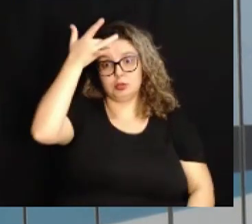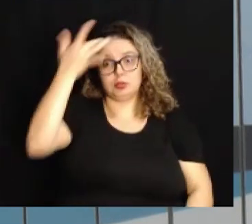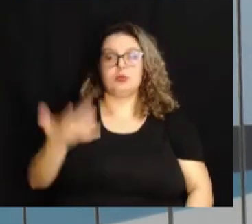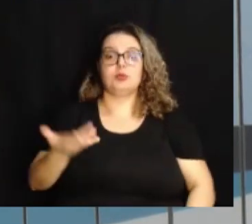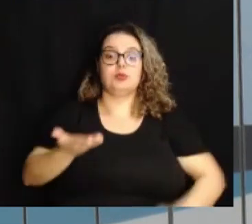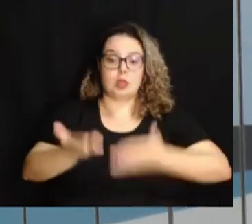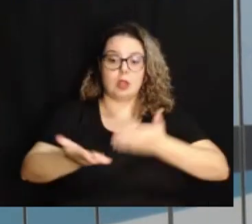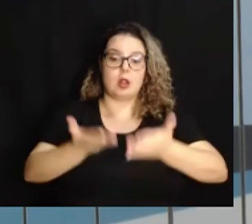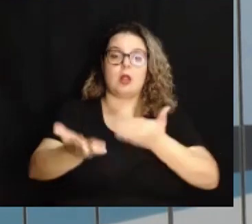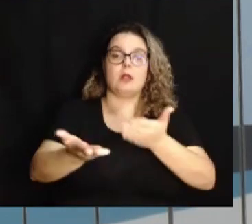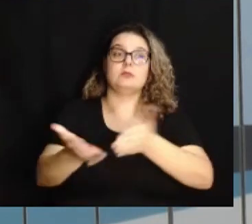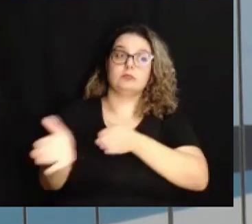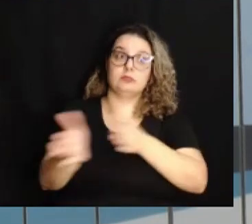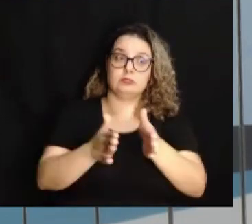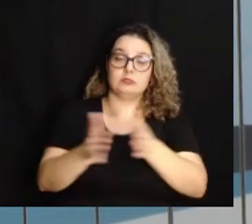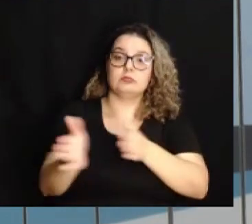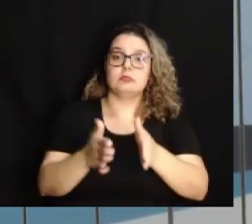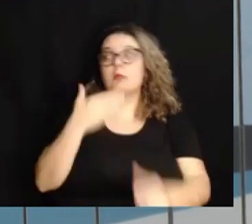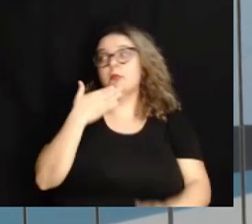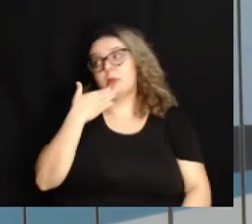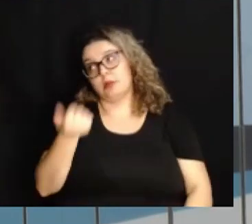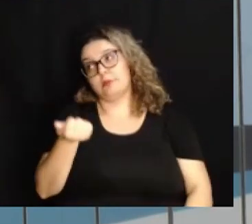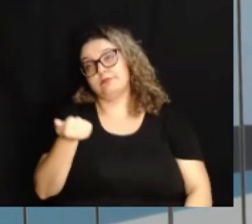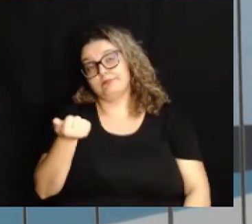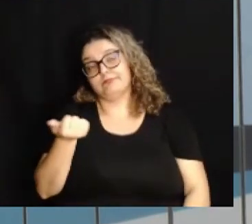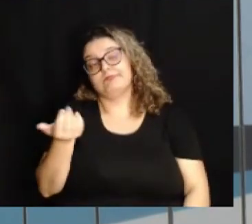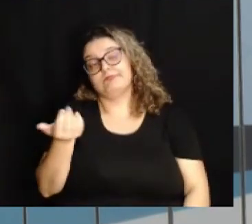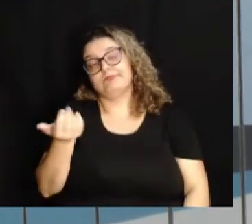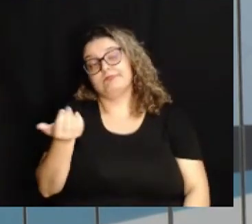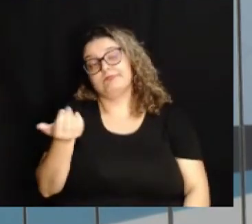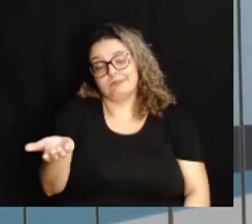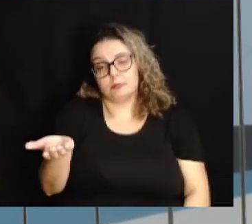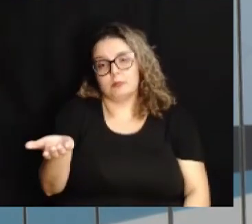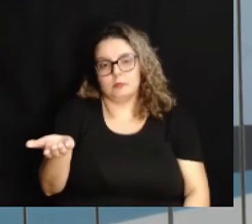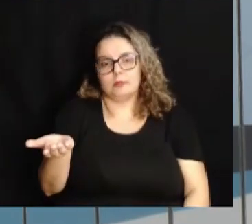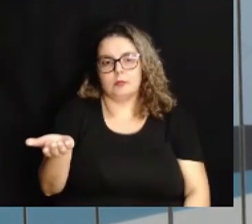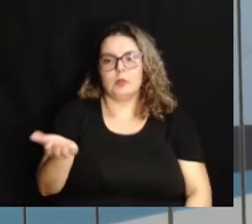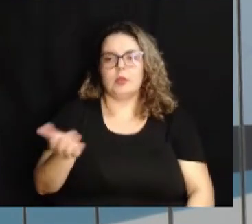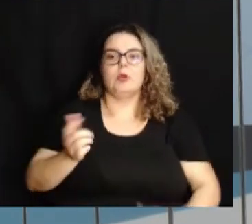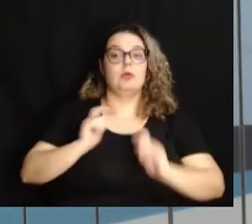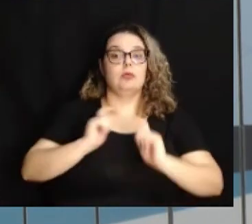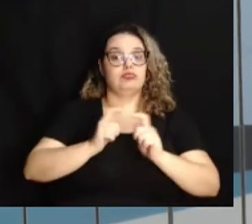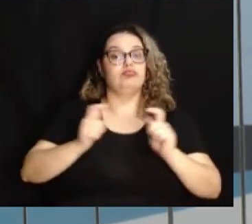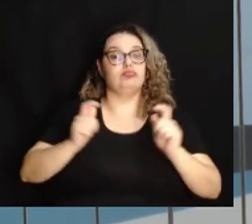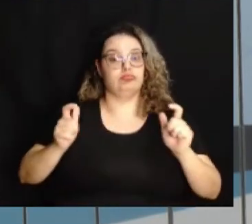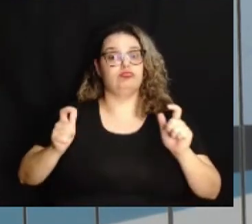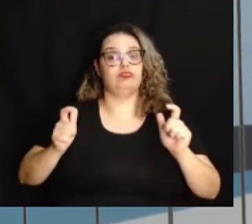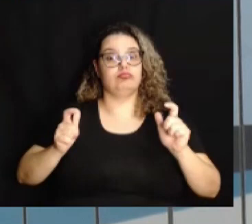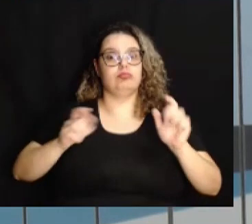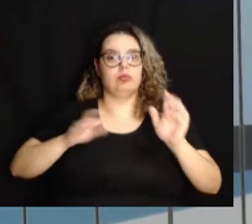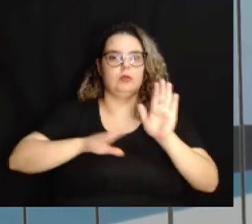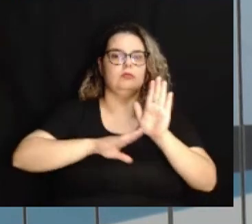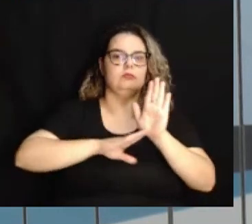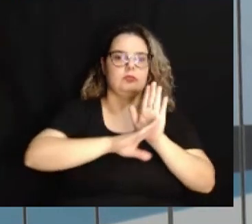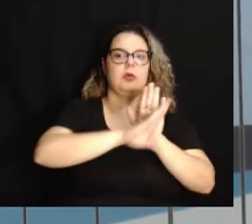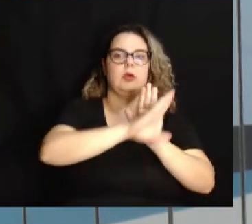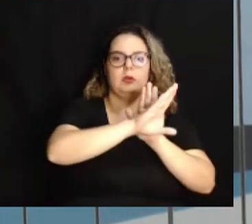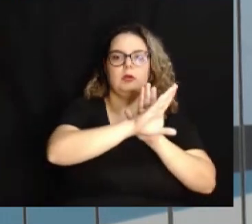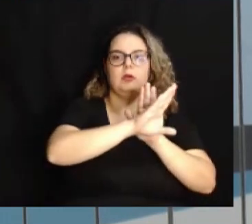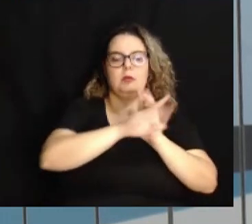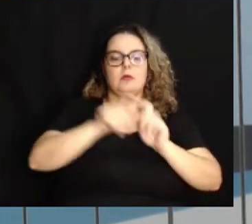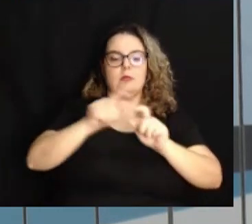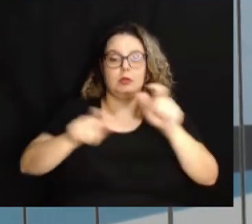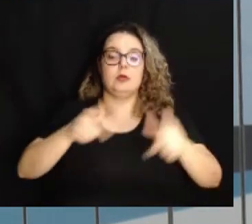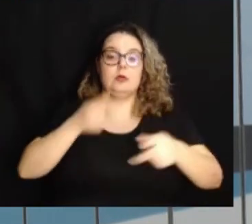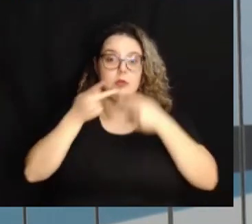acessível, melhor, mas ainda assim, já crescemos muito, né, até por ter mais pessoas falando sobre isso, mas sem dúvida ainda é